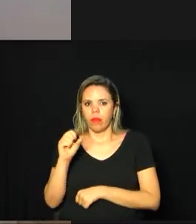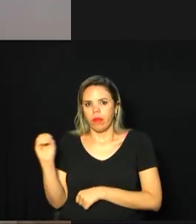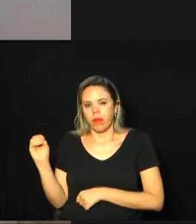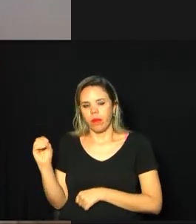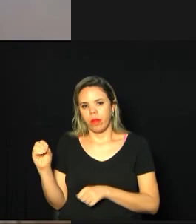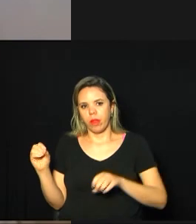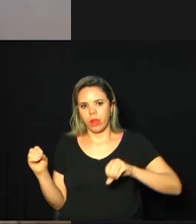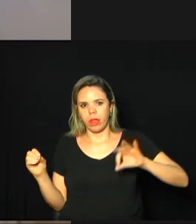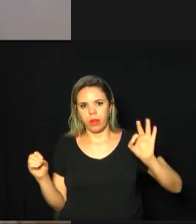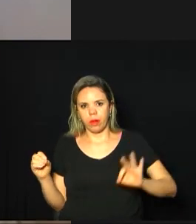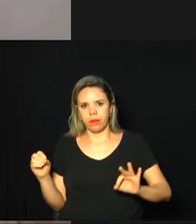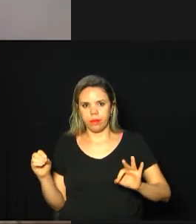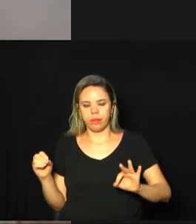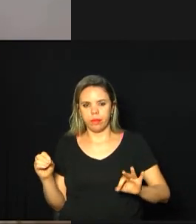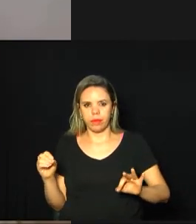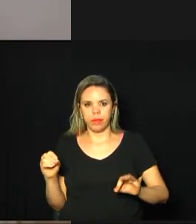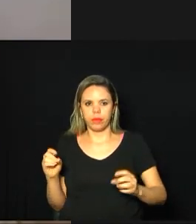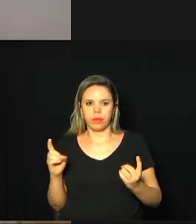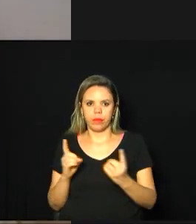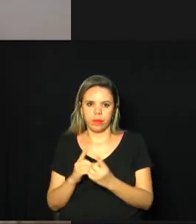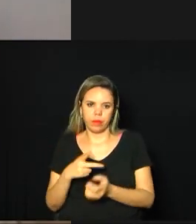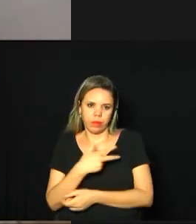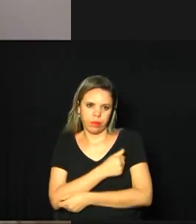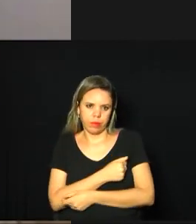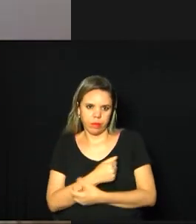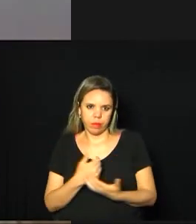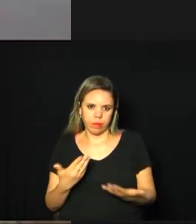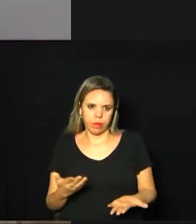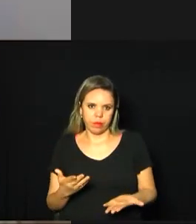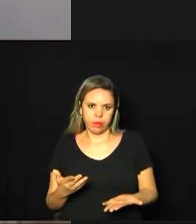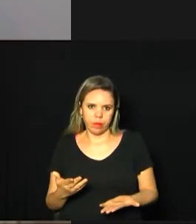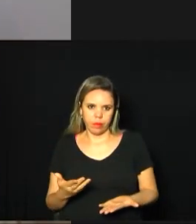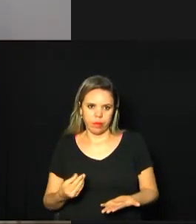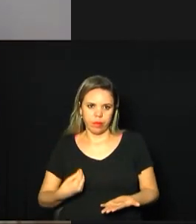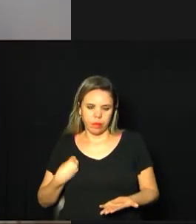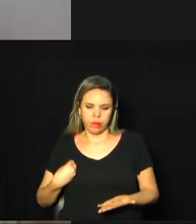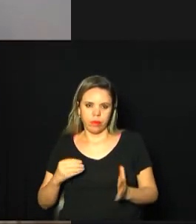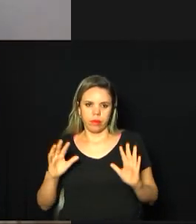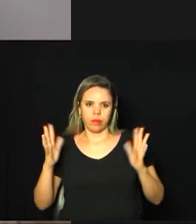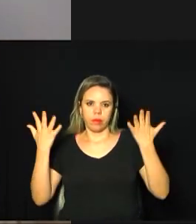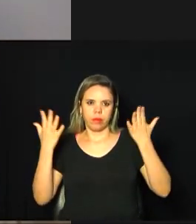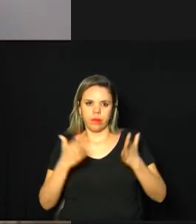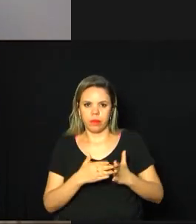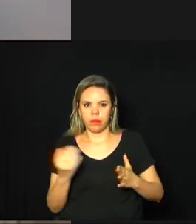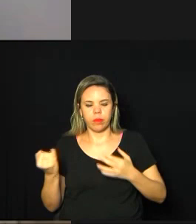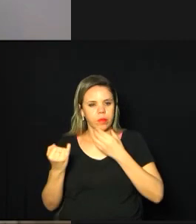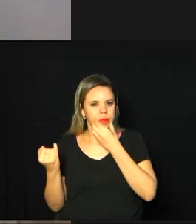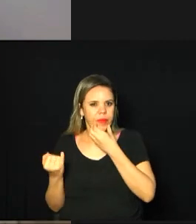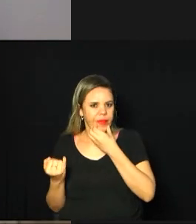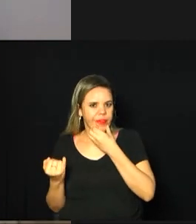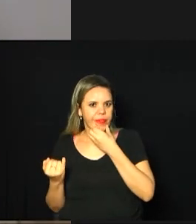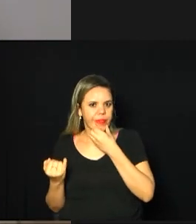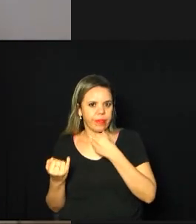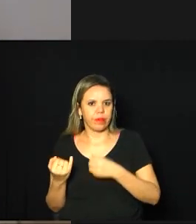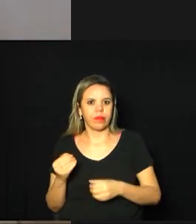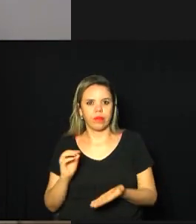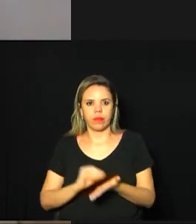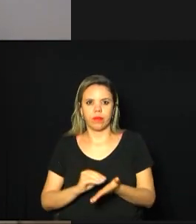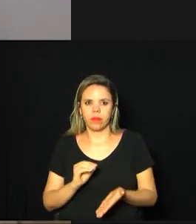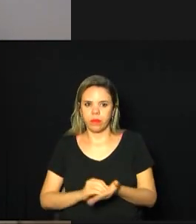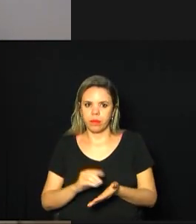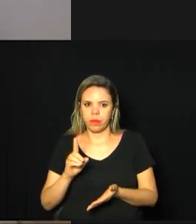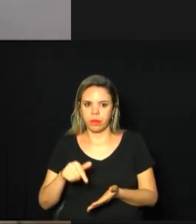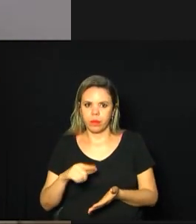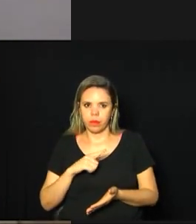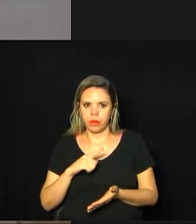e 90% de cobertura vacinal. Então nós estamos comemorando, é importantíssimo, mas falta um pouco ainda para a